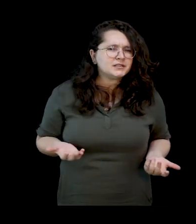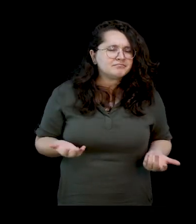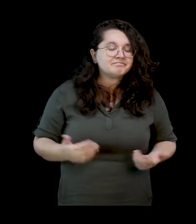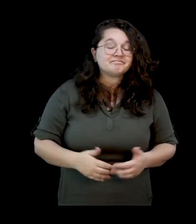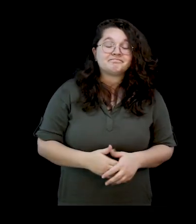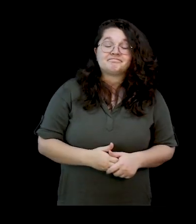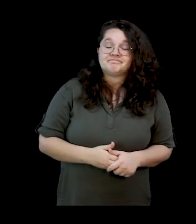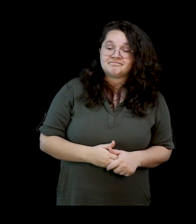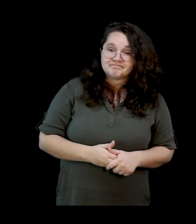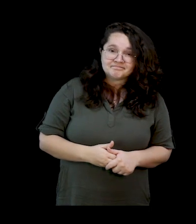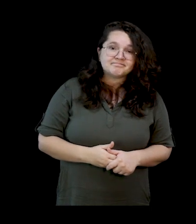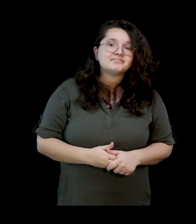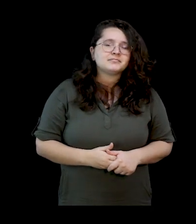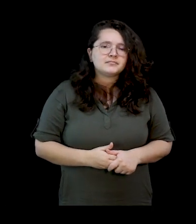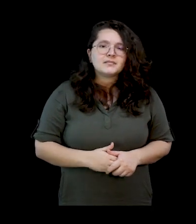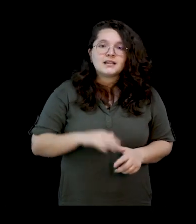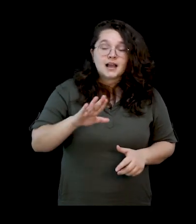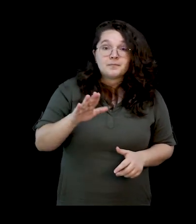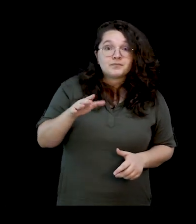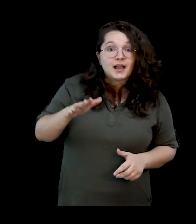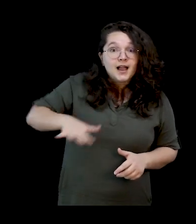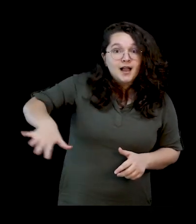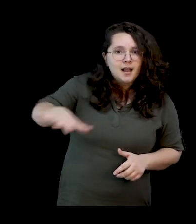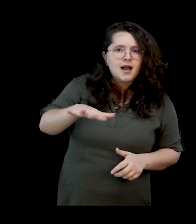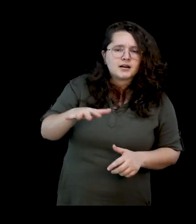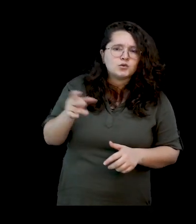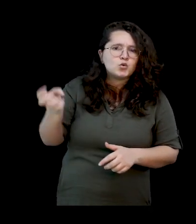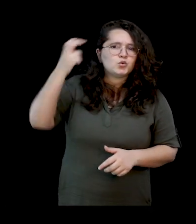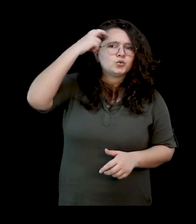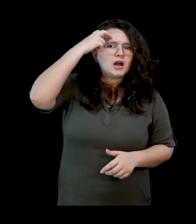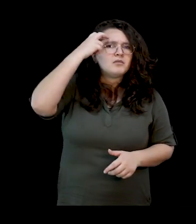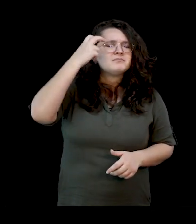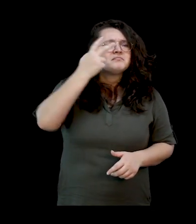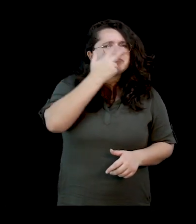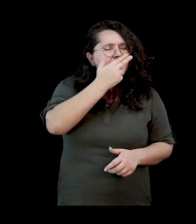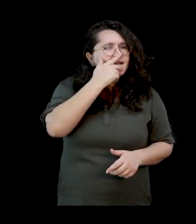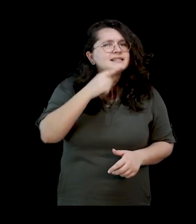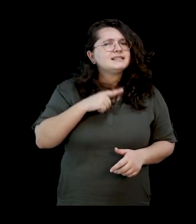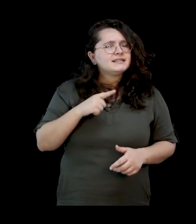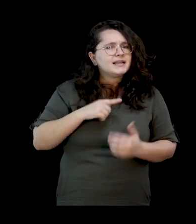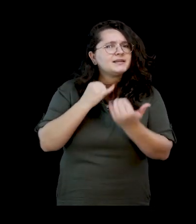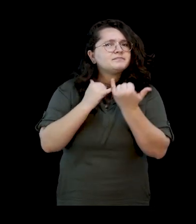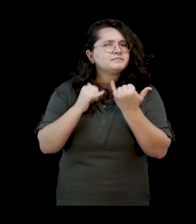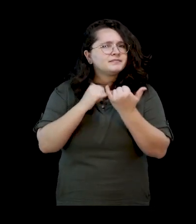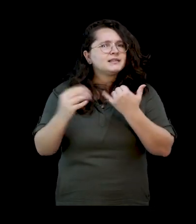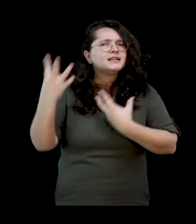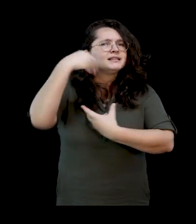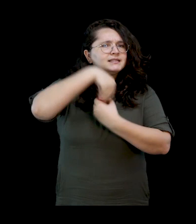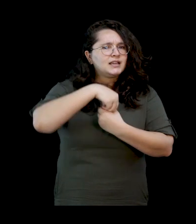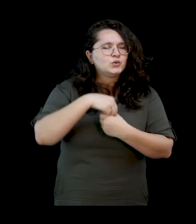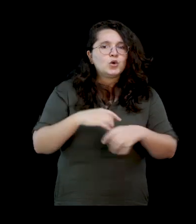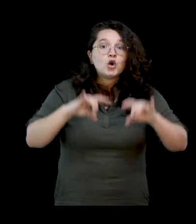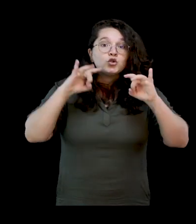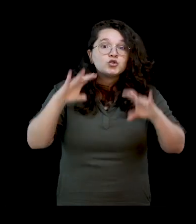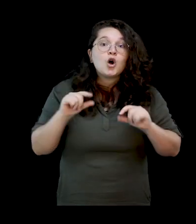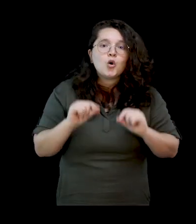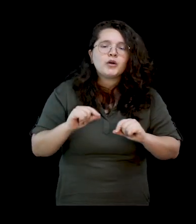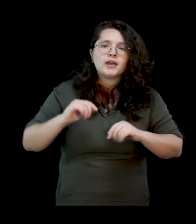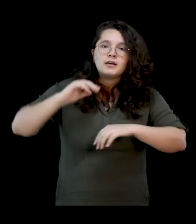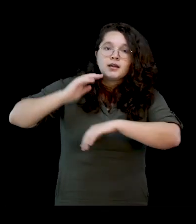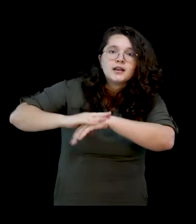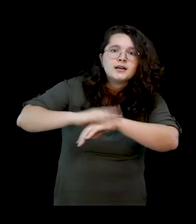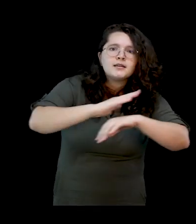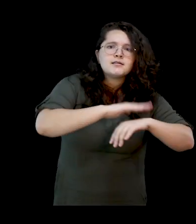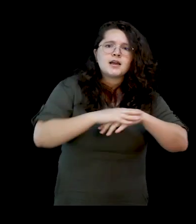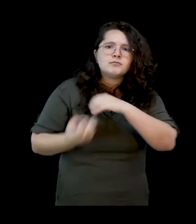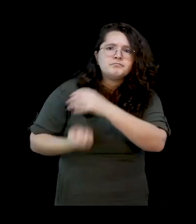tecnologia se reproduz. A indústria cultural talvez seja um pouco isso, né? É esta máquina de produzir a